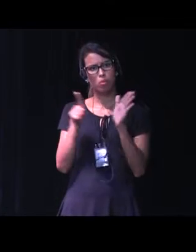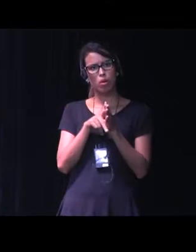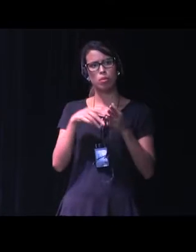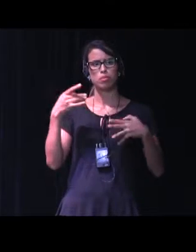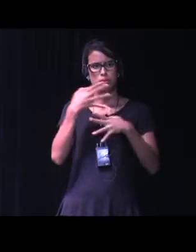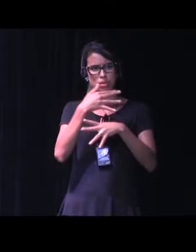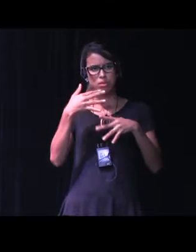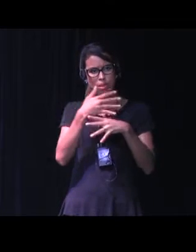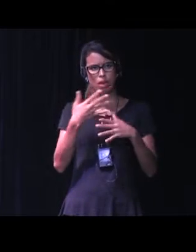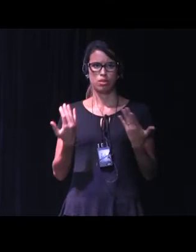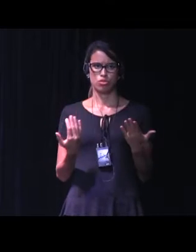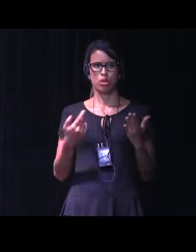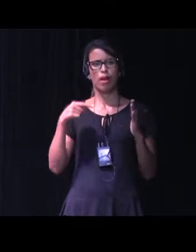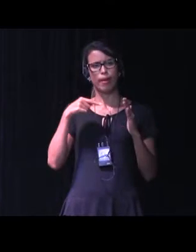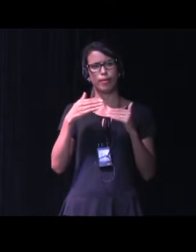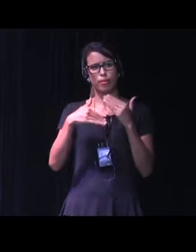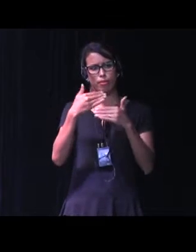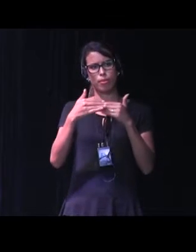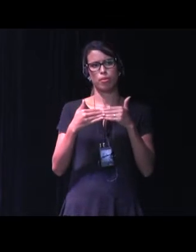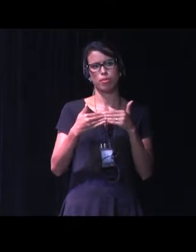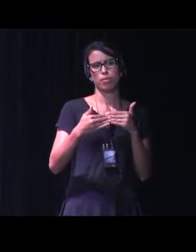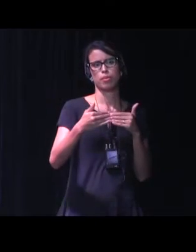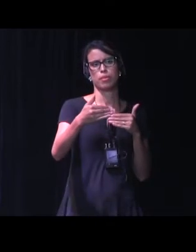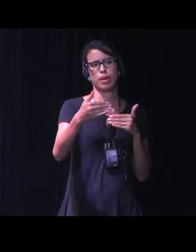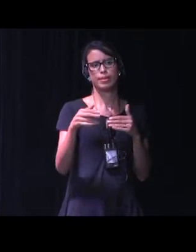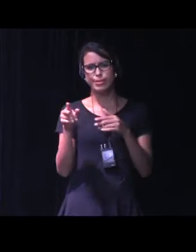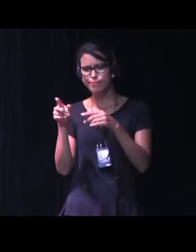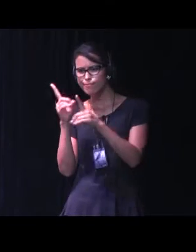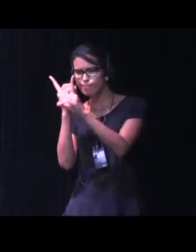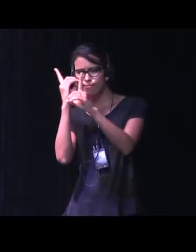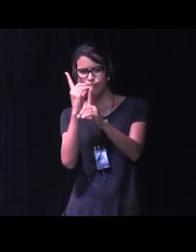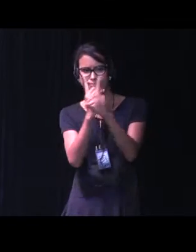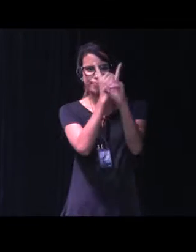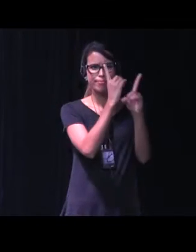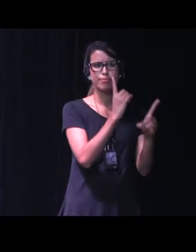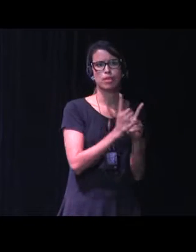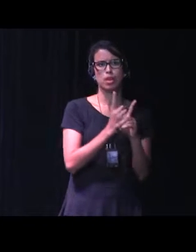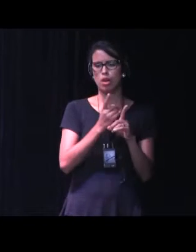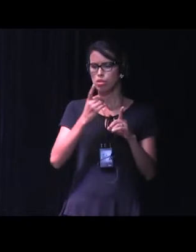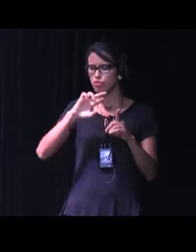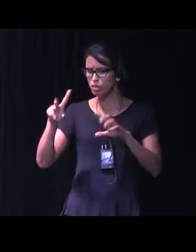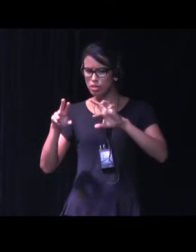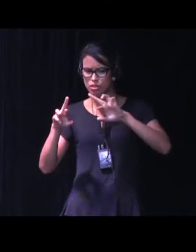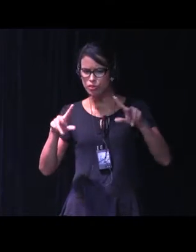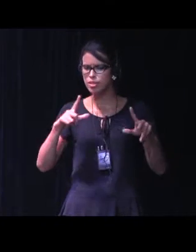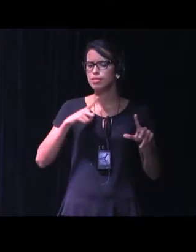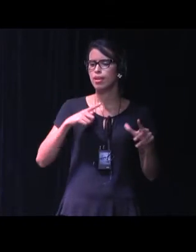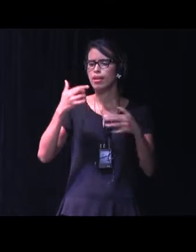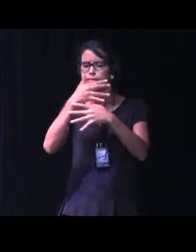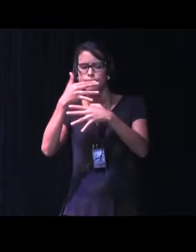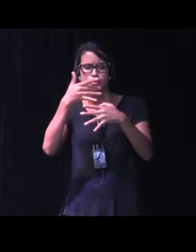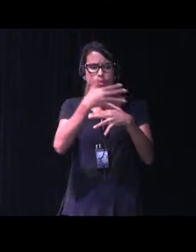da cidade, e começar a detectar os elementos constitutivos básicos da